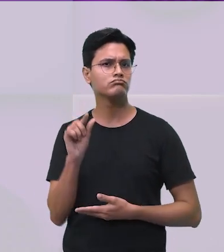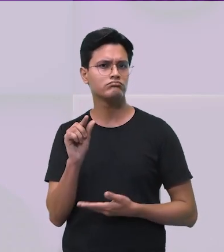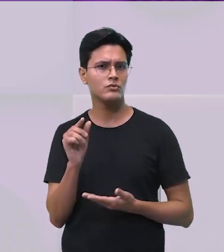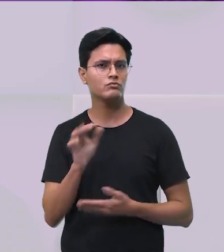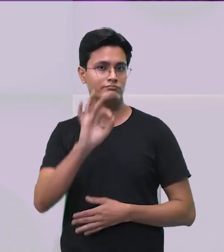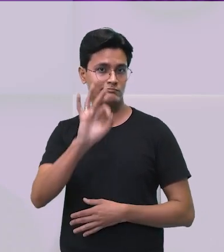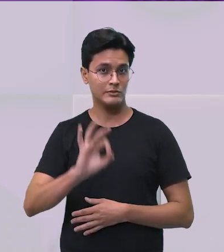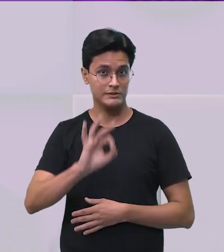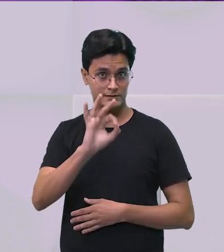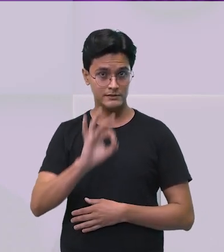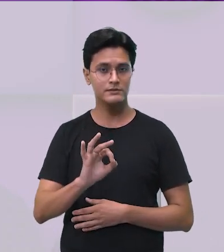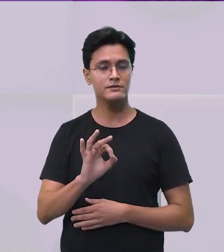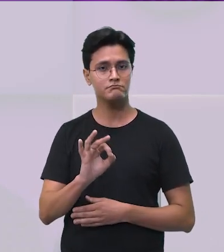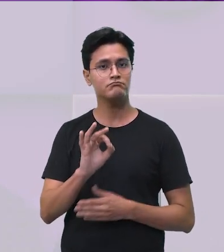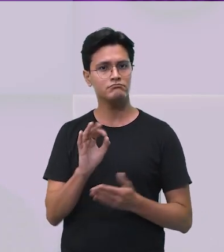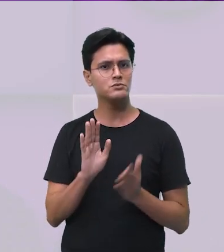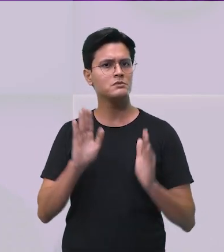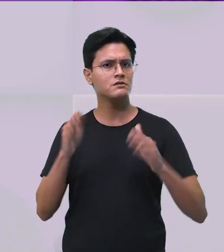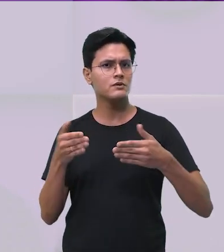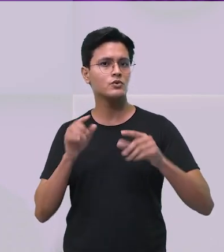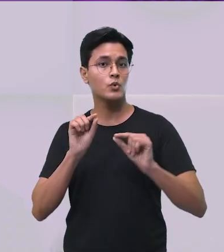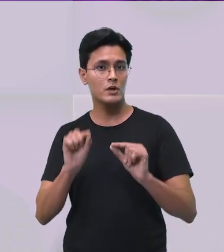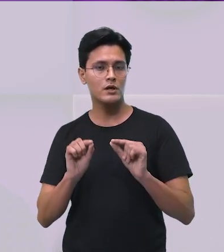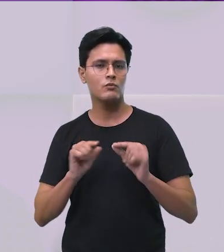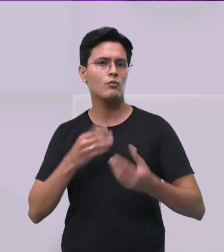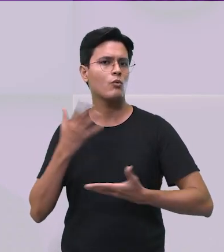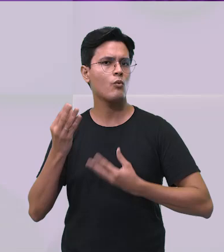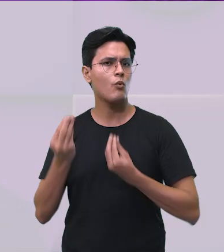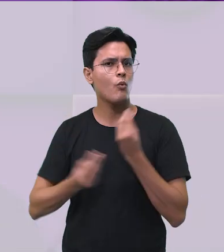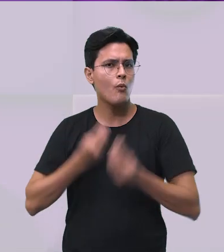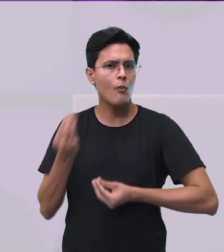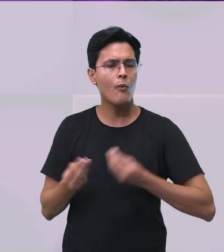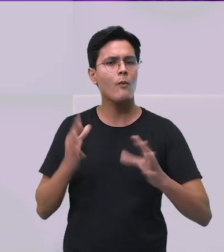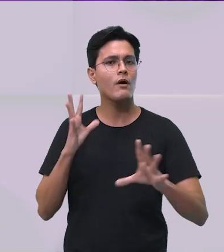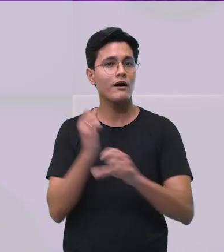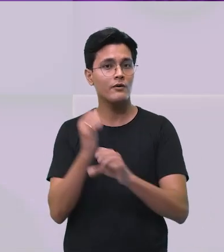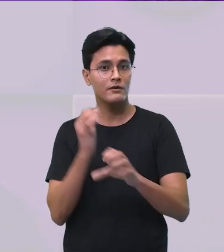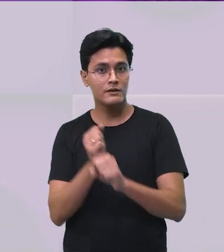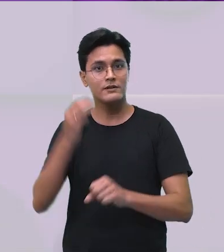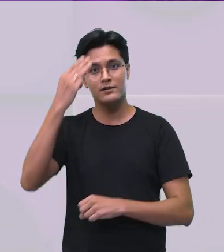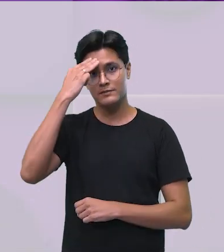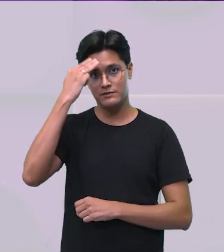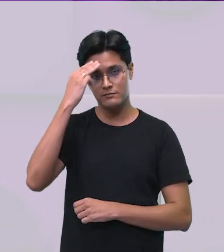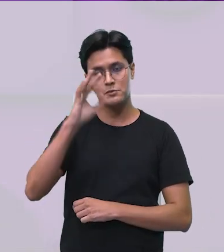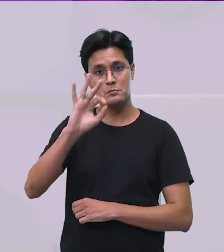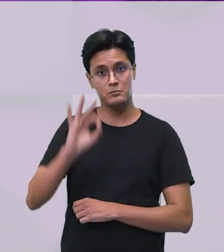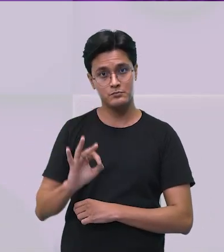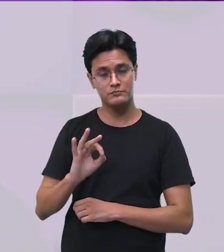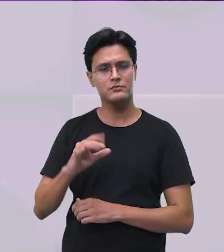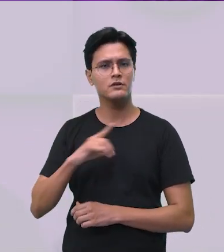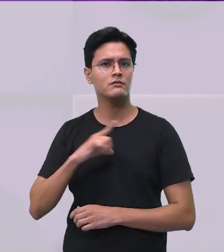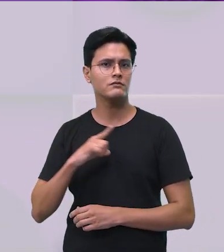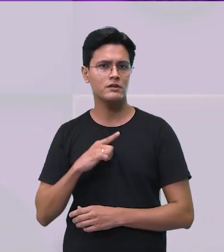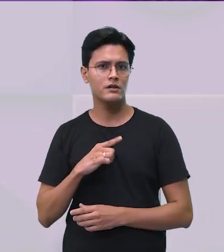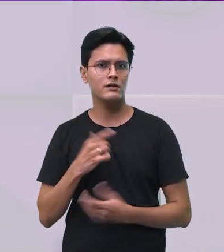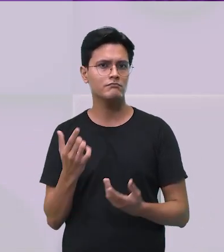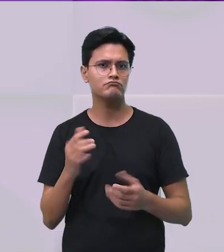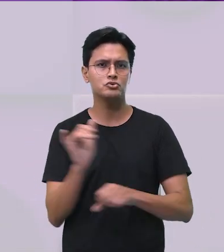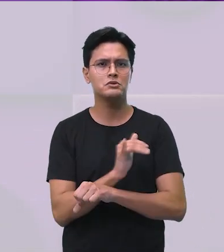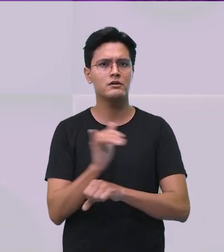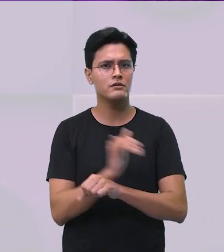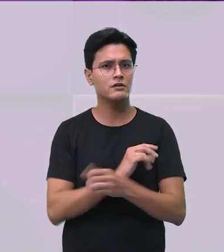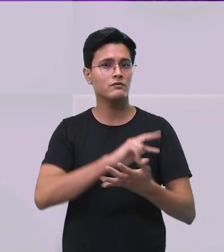porcentagem, especificamente o cálculo mental de porcentagem, tá? Então, nós aprendemos que existem várias fórmulas,